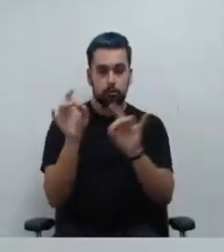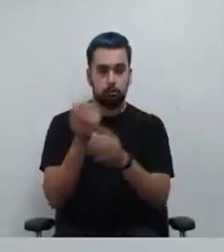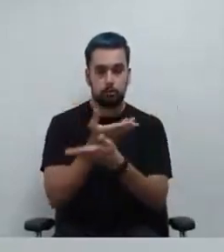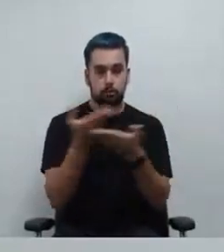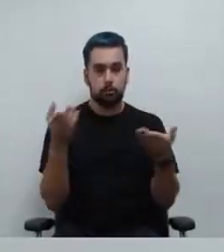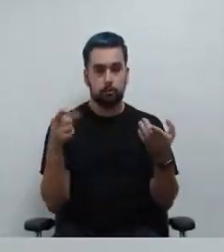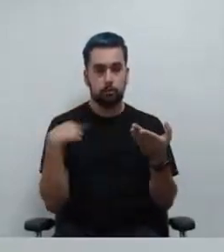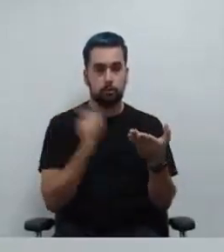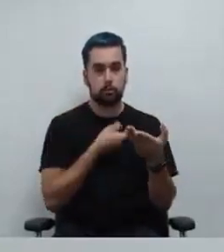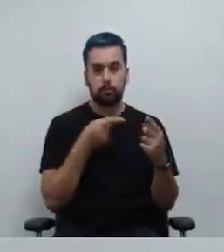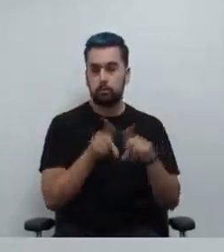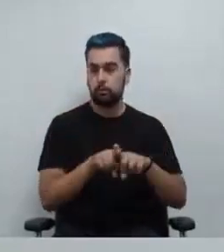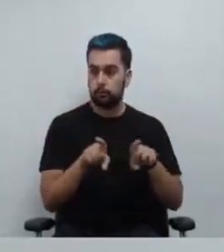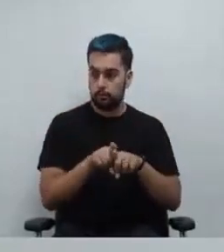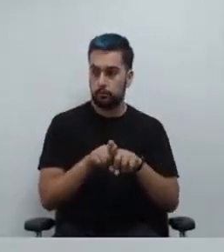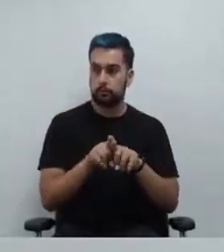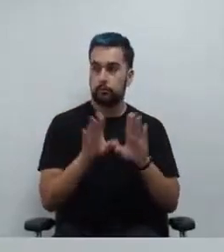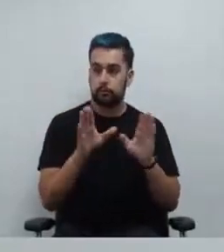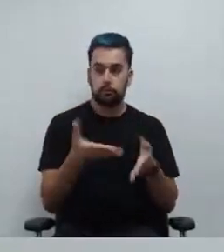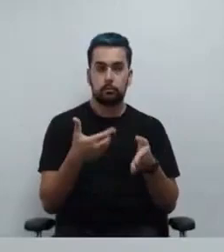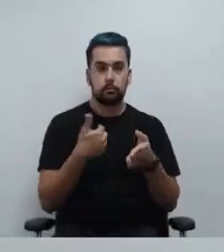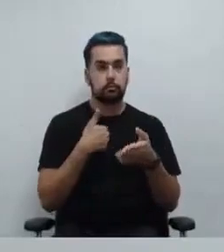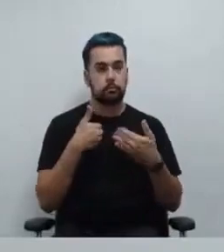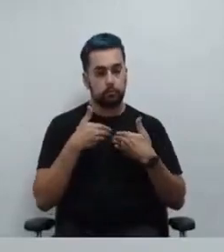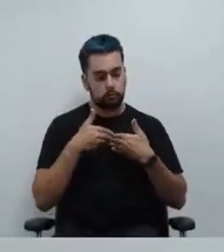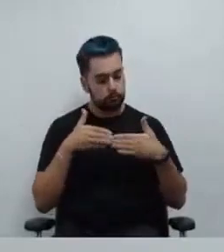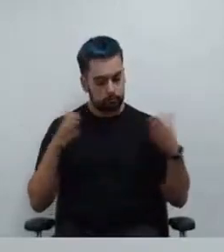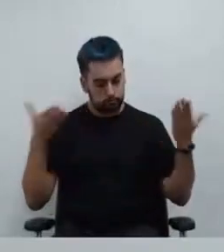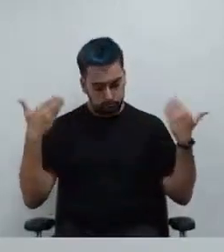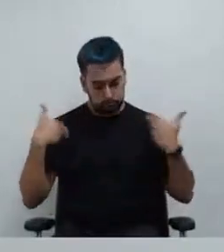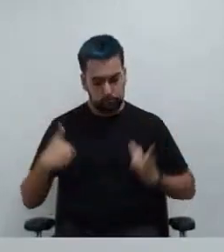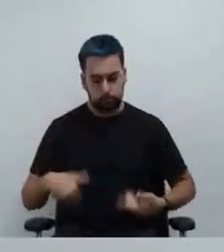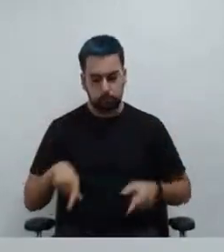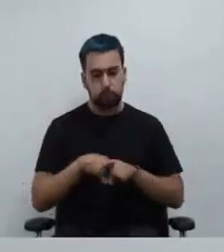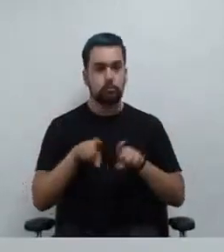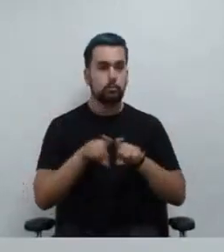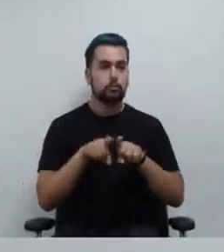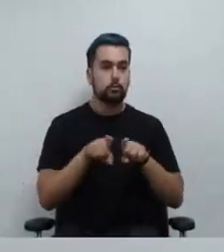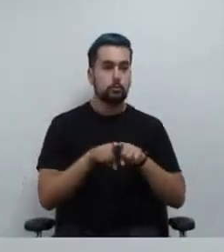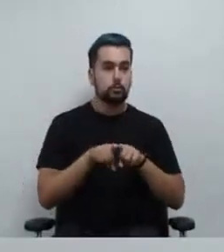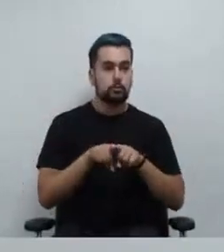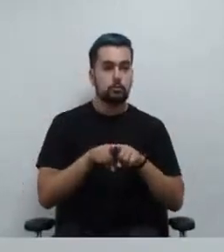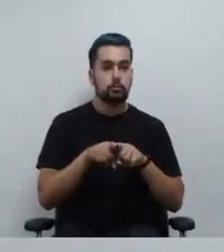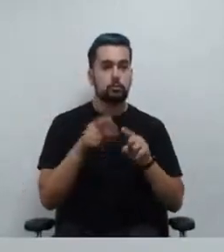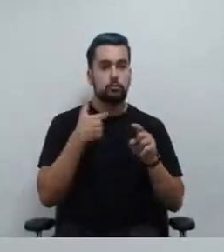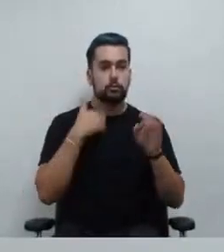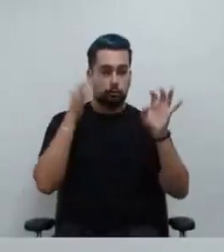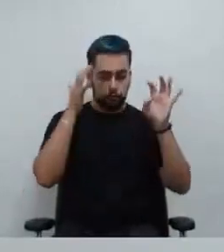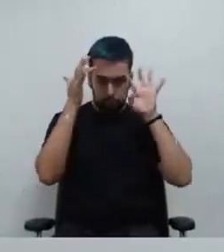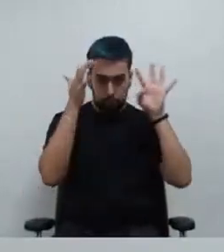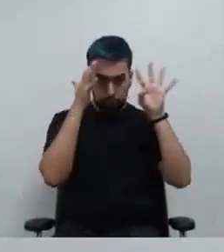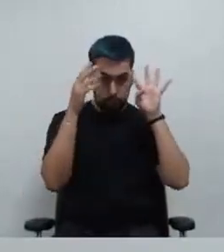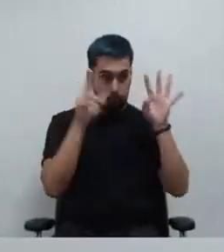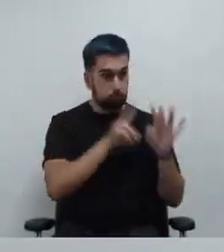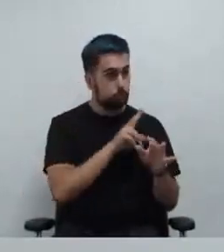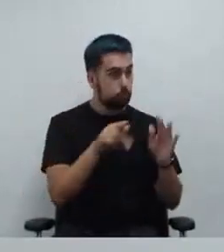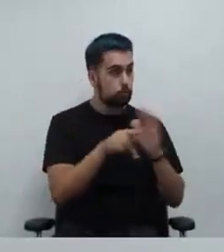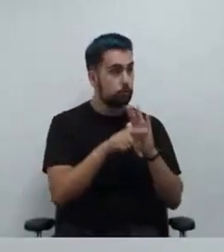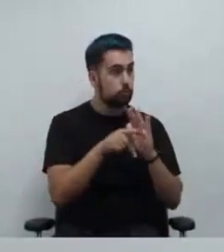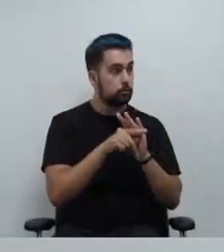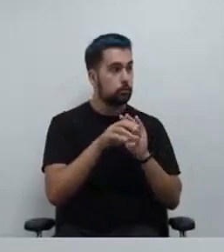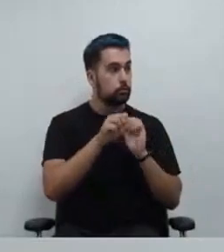nós também. Já me colocar à disposição, que eu faço também, e imagino, em nome do conselheiro Rafael